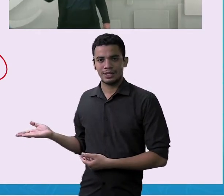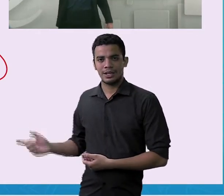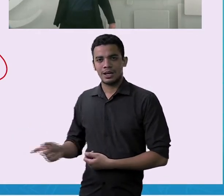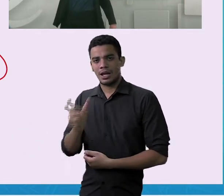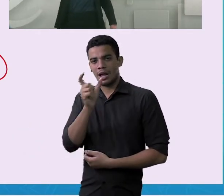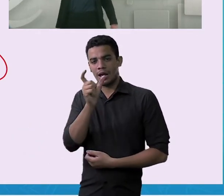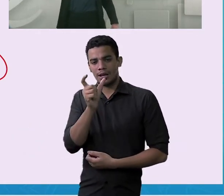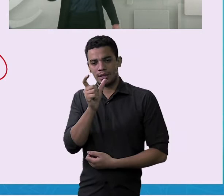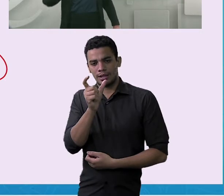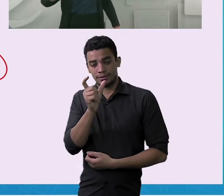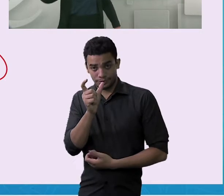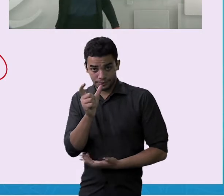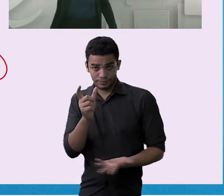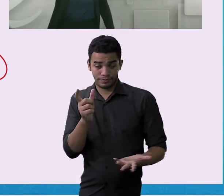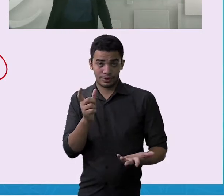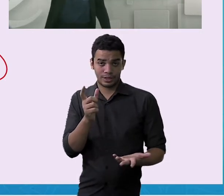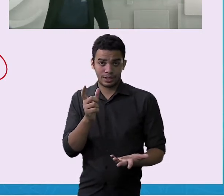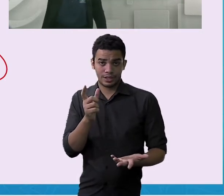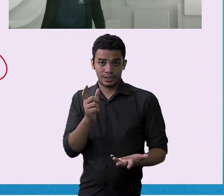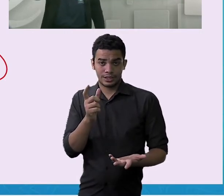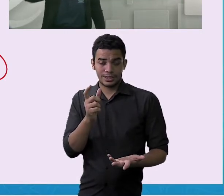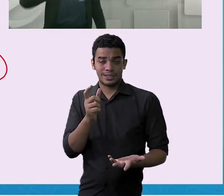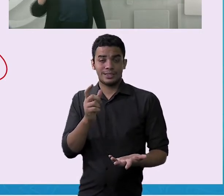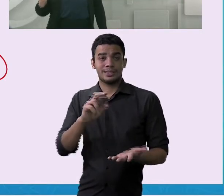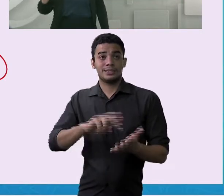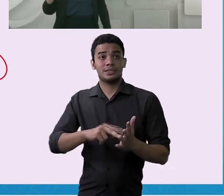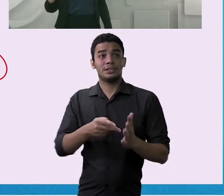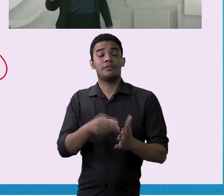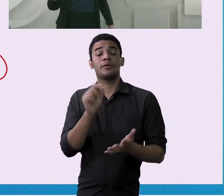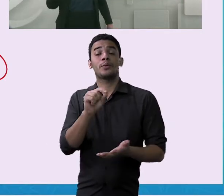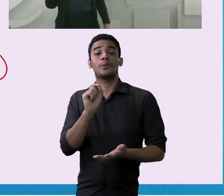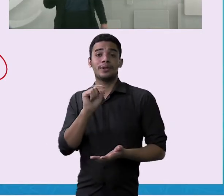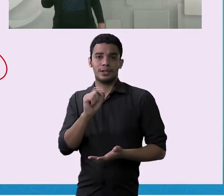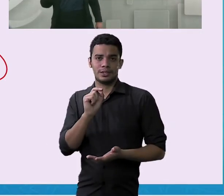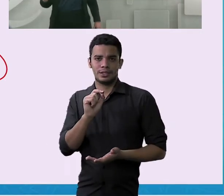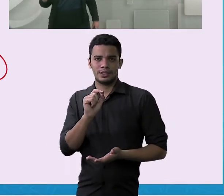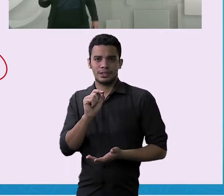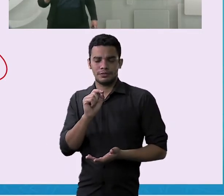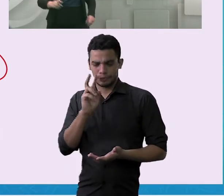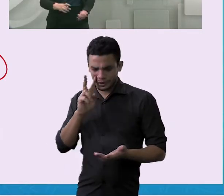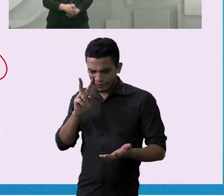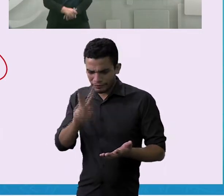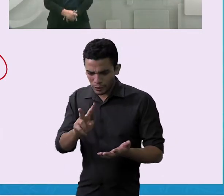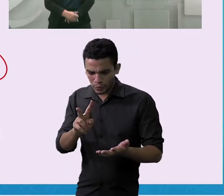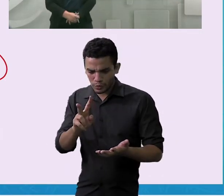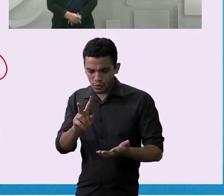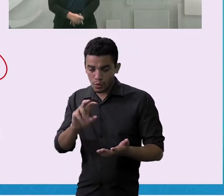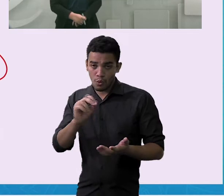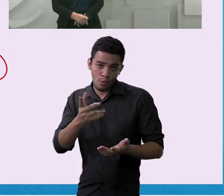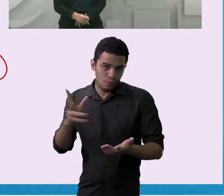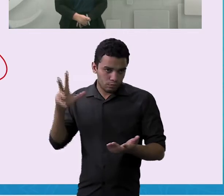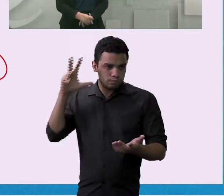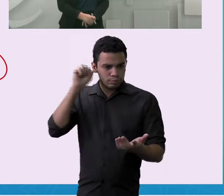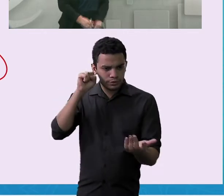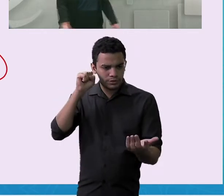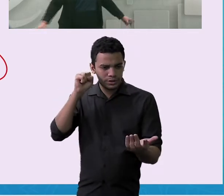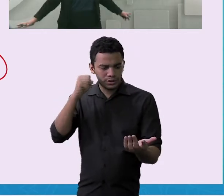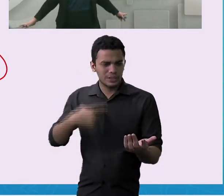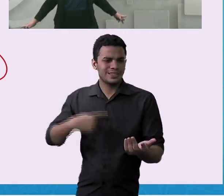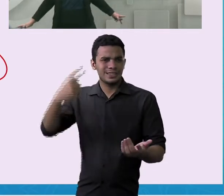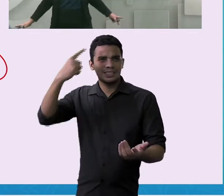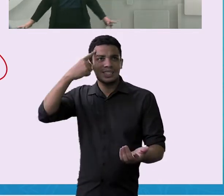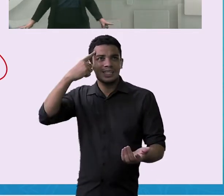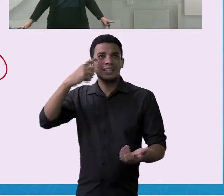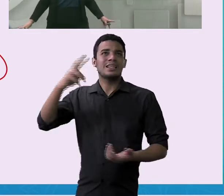aquela frase que fica na cabeça da gente. Por exemplo, quando eu falo assim, quando eu vejo a propaganda